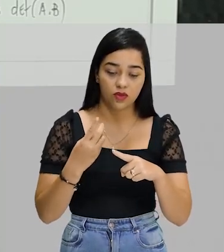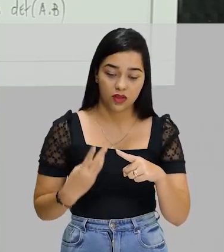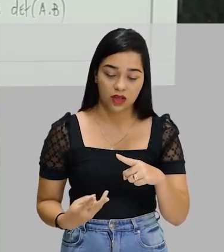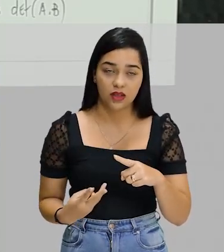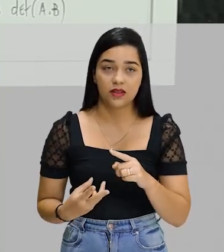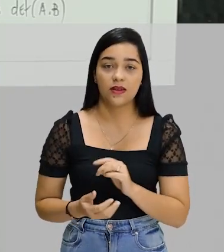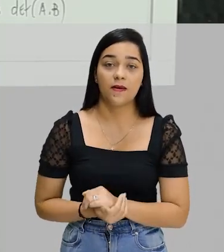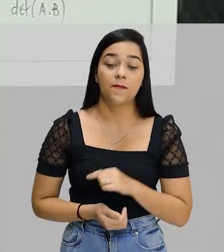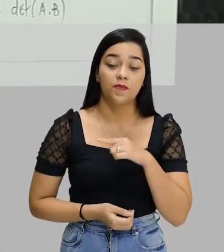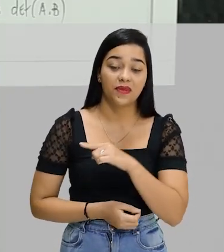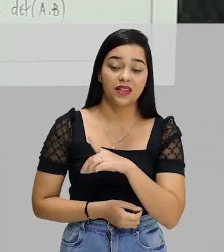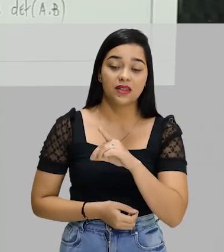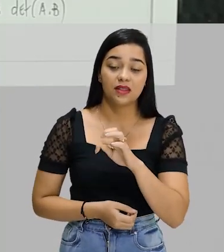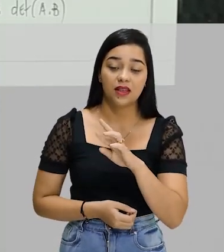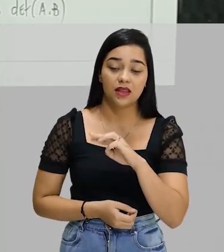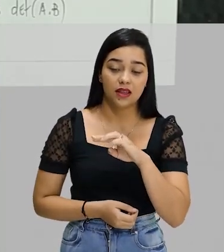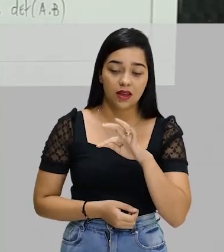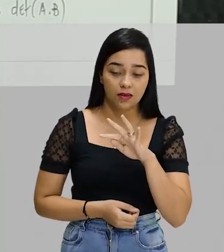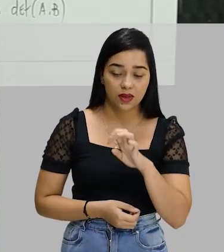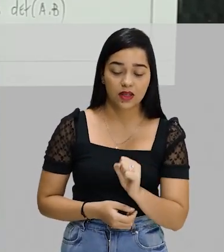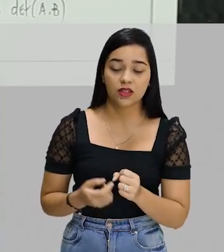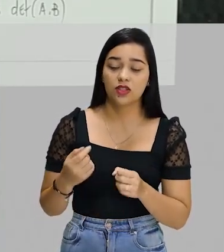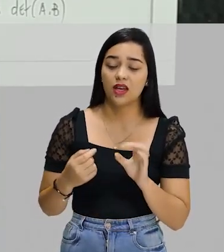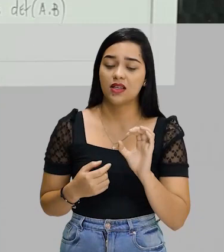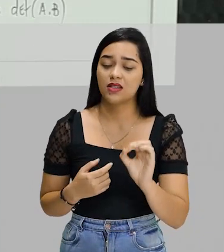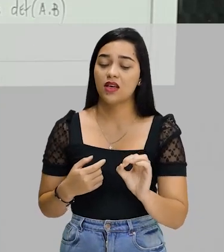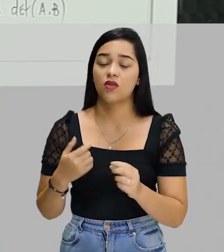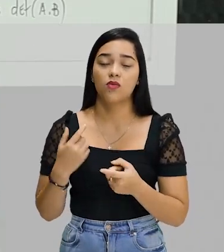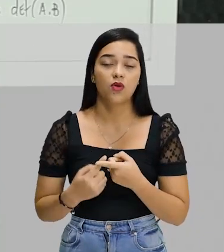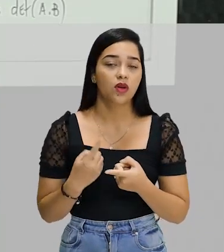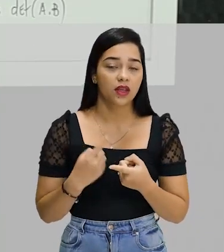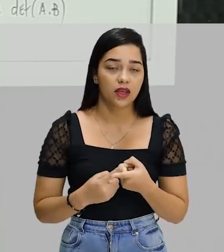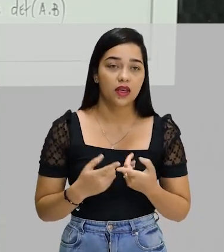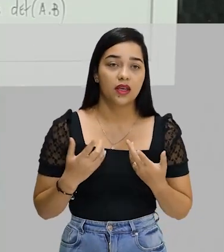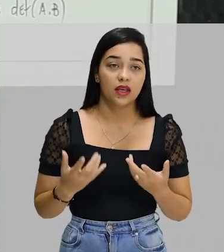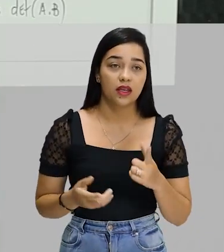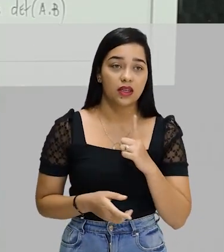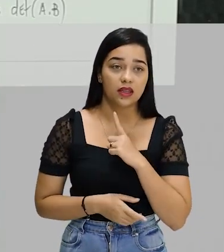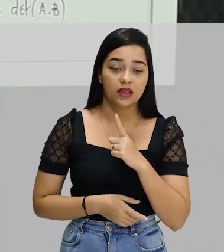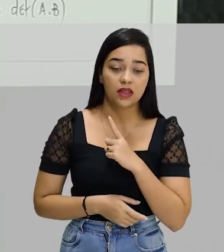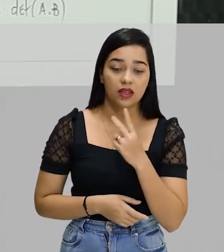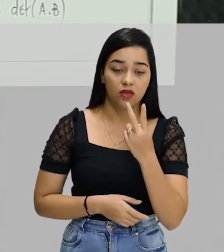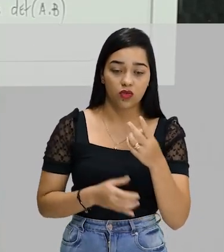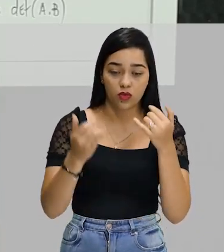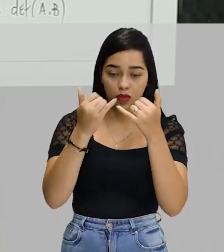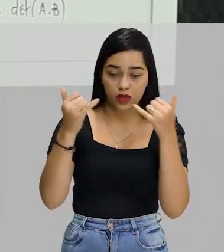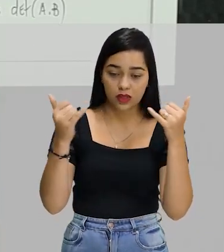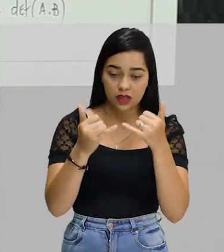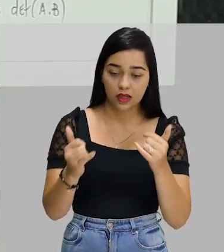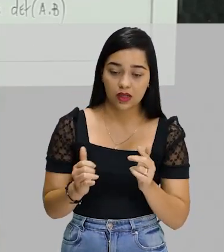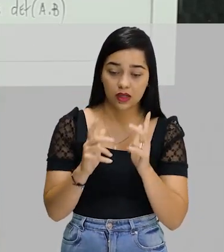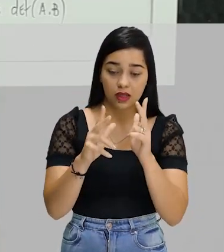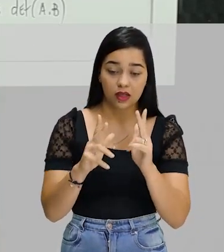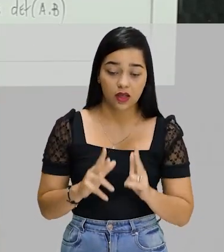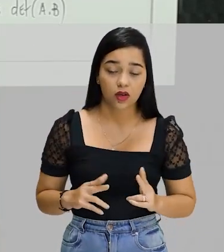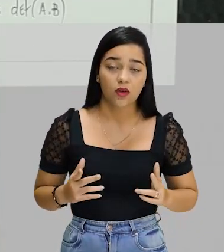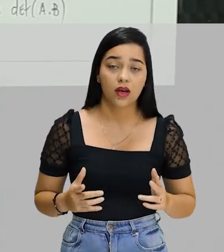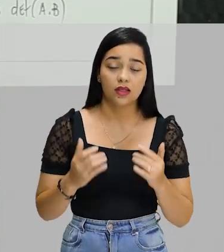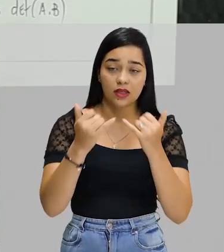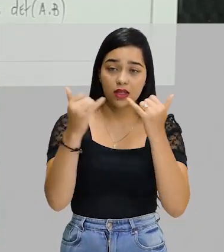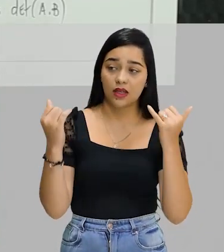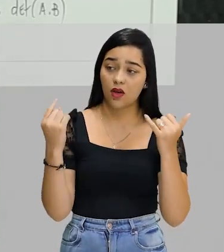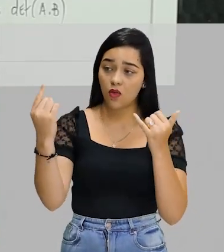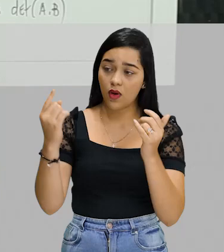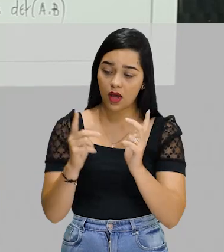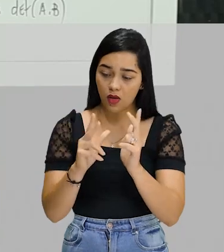3. Esse determinante aqui é zero por quê? Porque você tem duas linhas iguais, ó. Tá? A linha 1 é